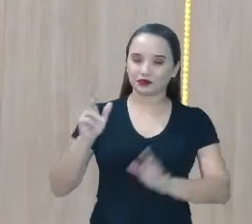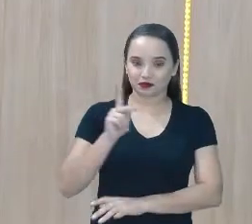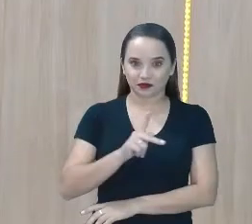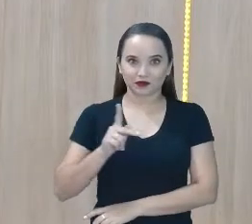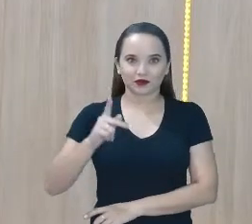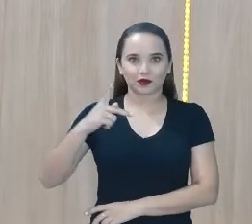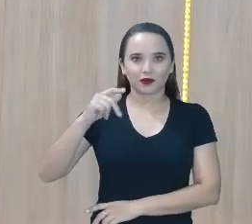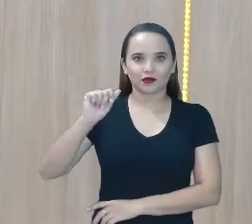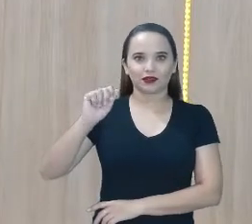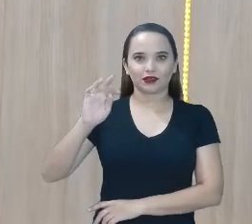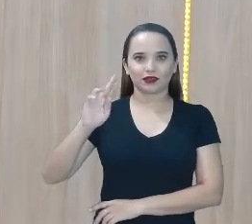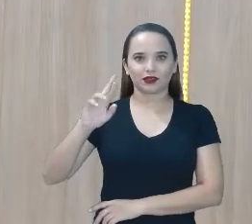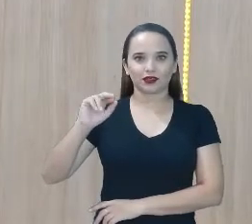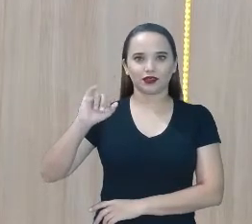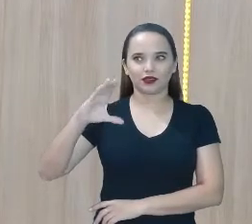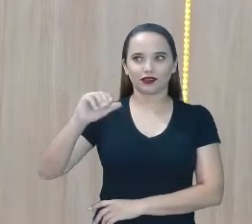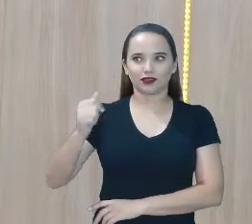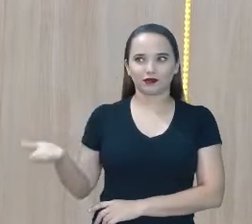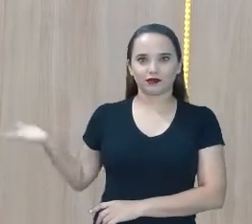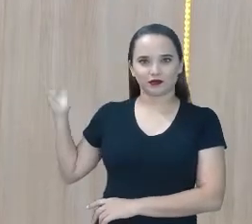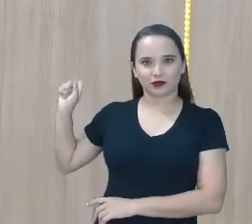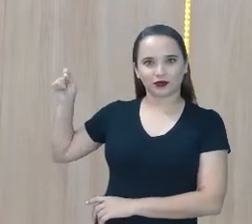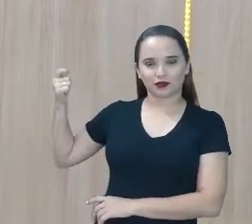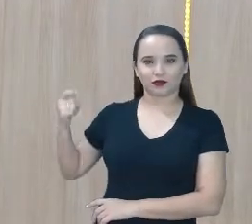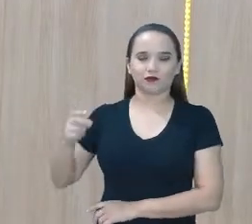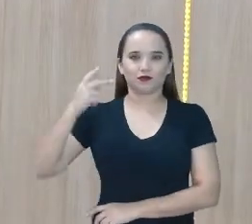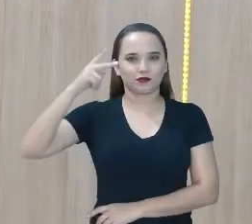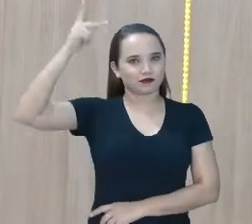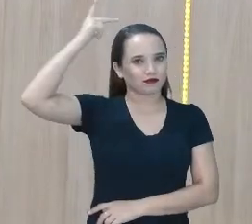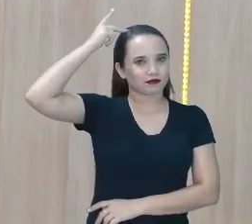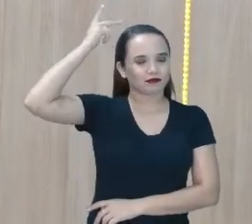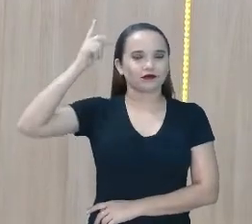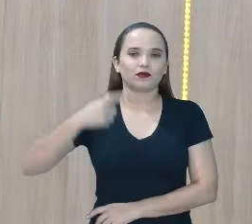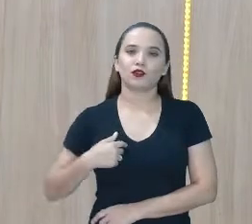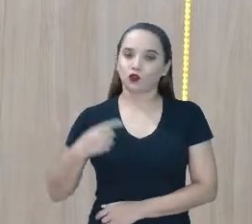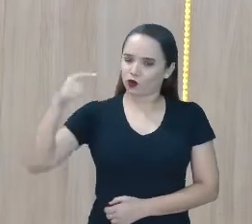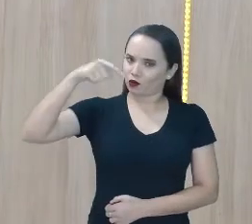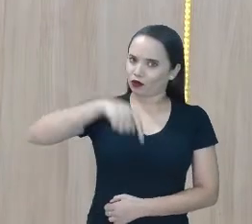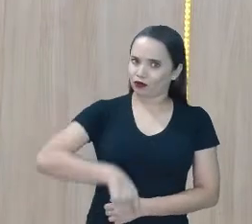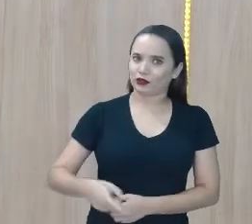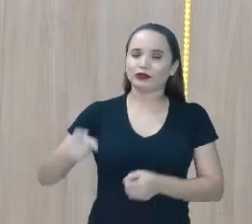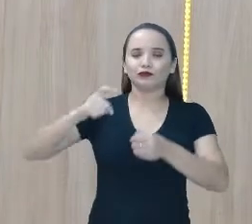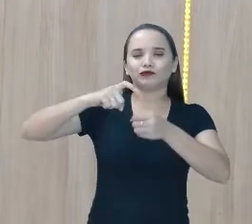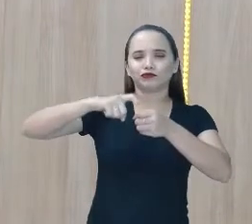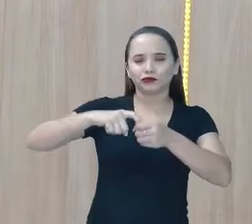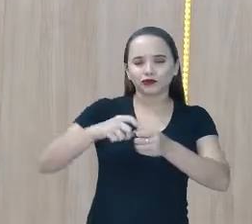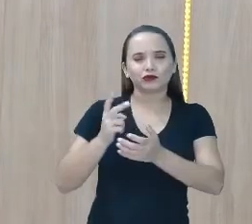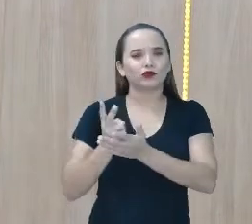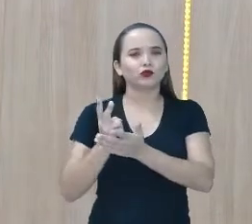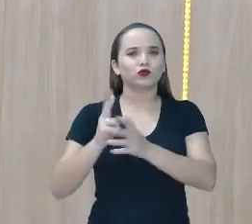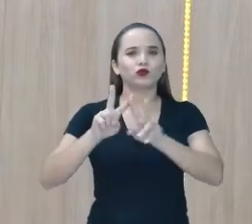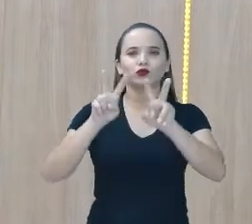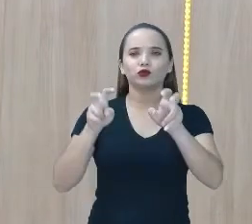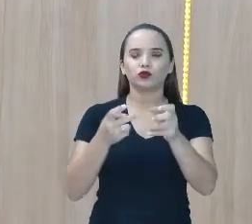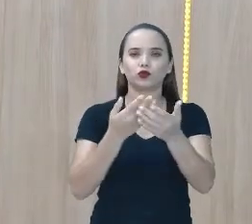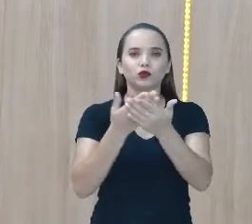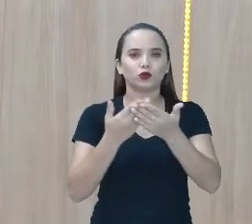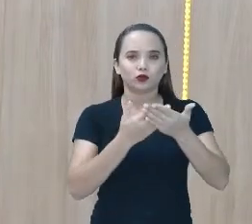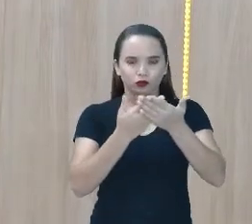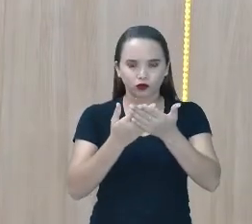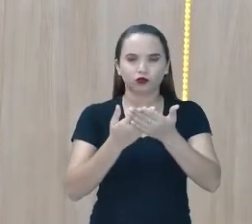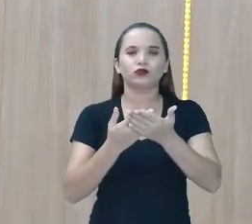Olá, sou a professora Patrícia Fontes, esse é o meu sinal. Eu estou de volta para continuarmos a nossa conversa sobre